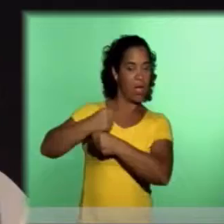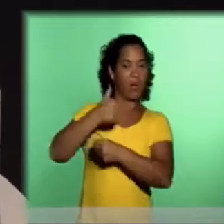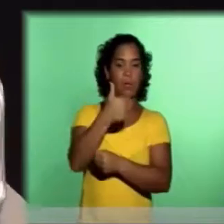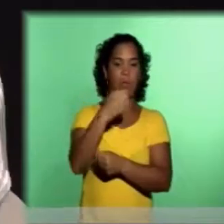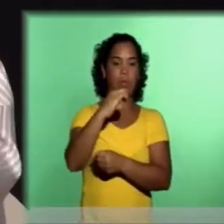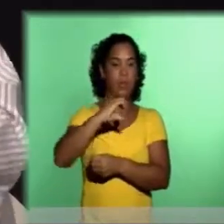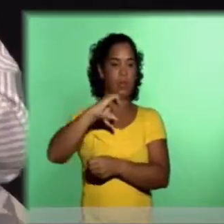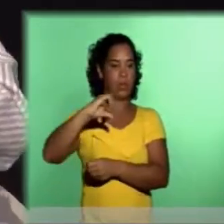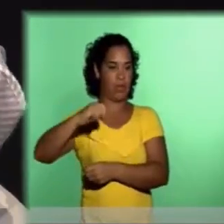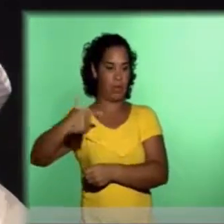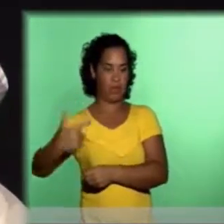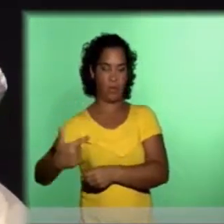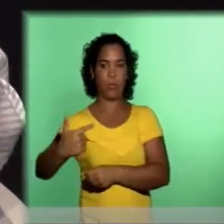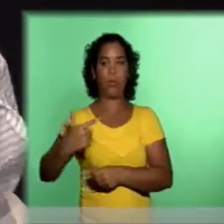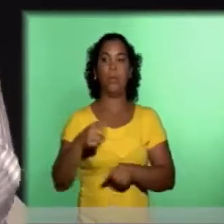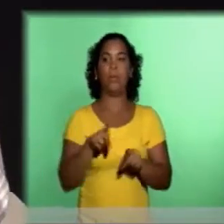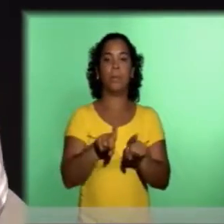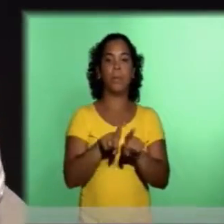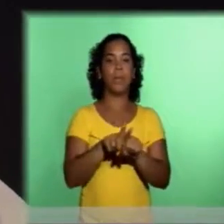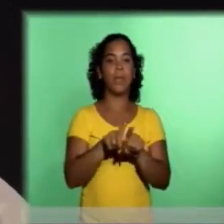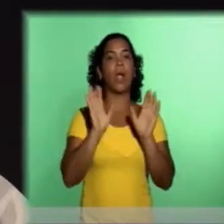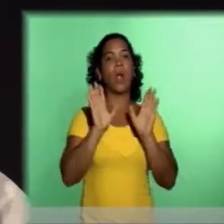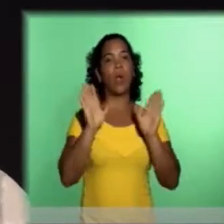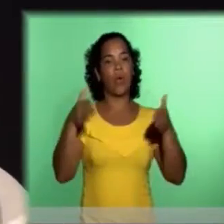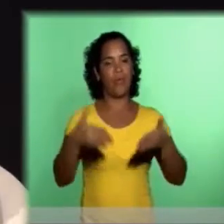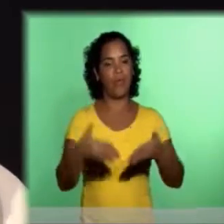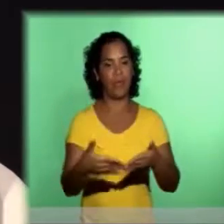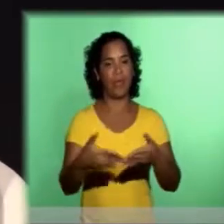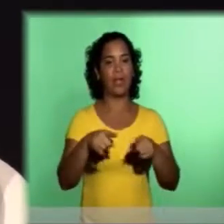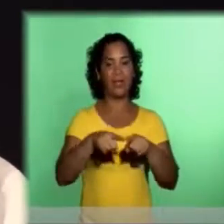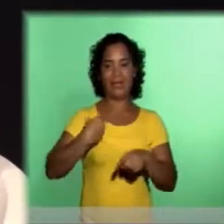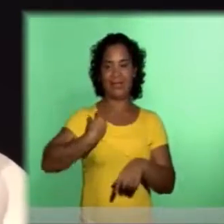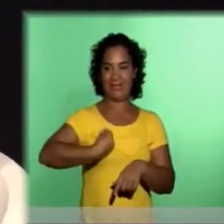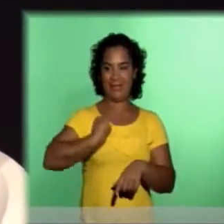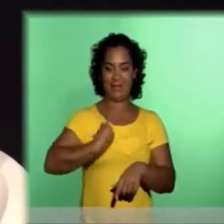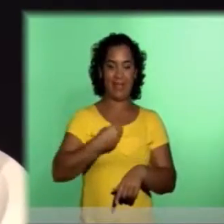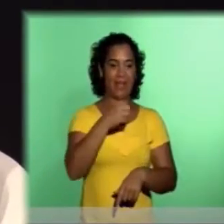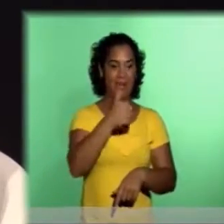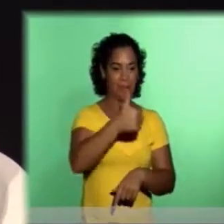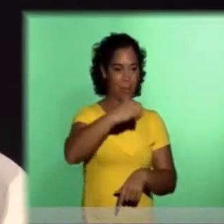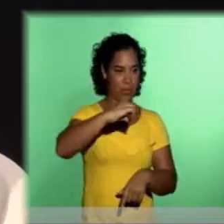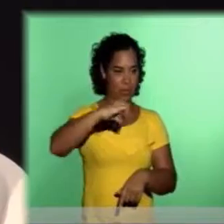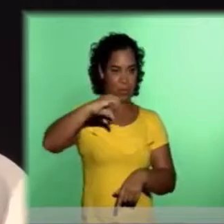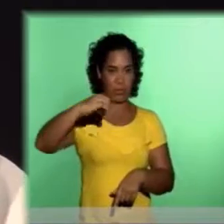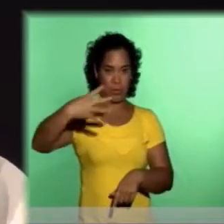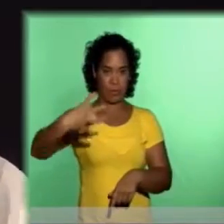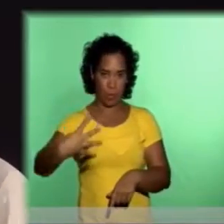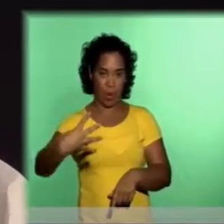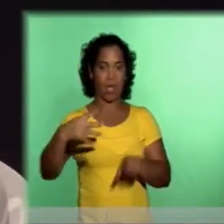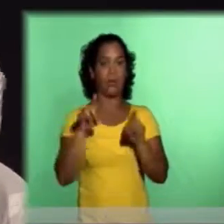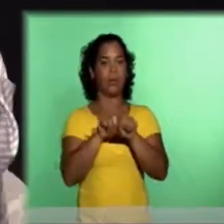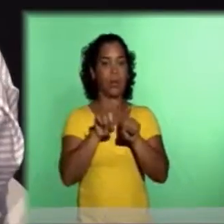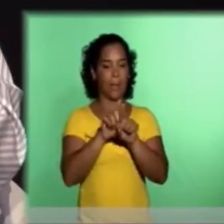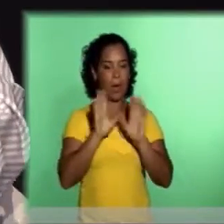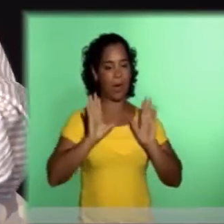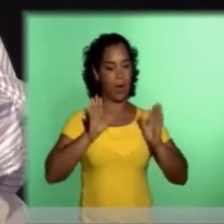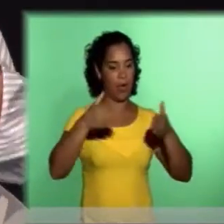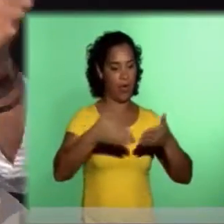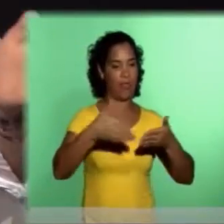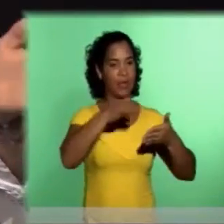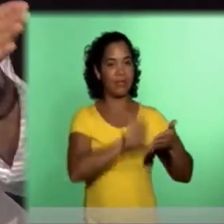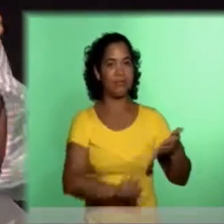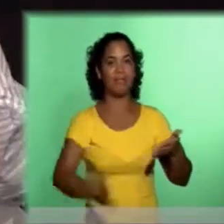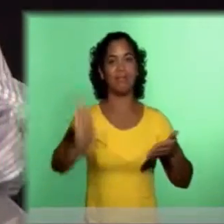em Beijing, que houve uma conferência complementar, e em 94 nós fizemos a Conferência